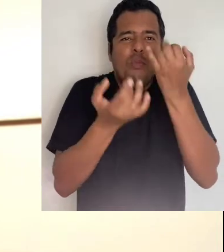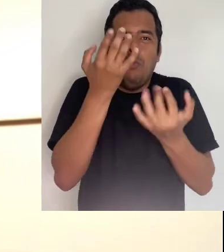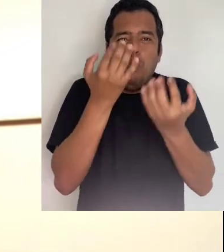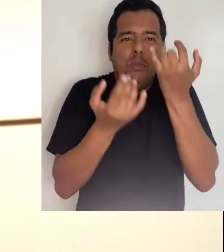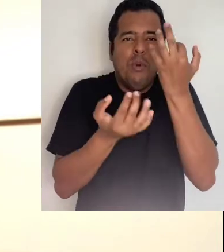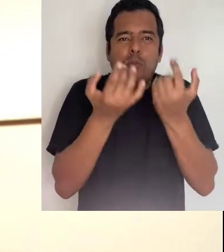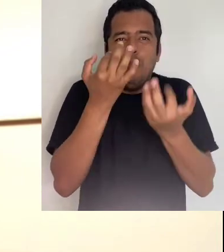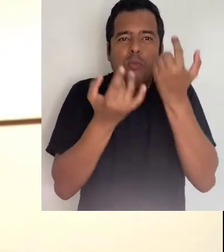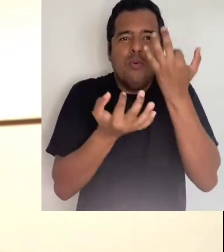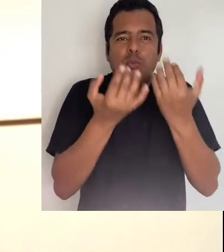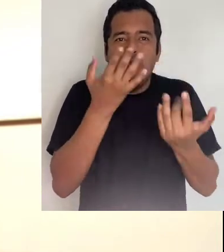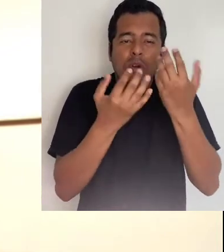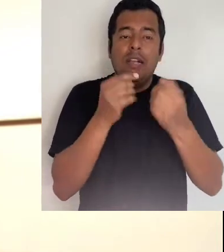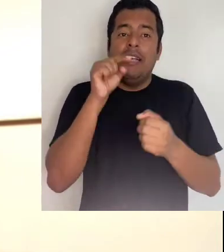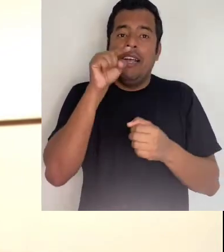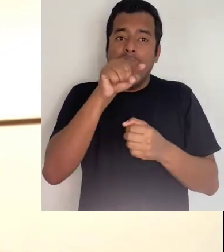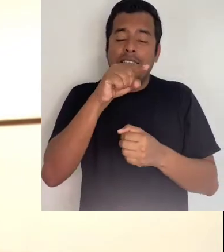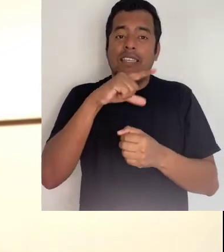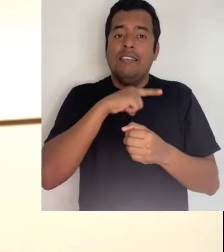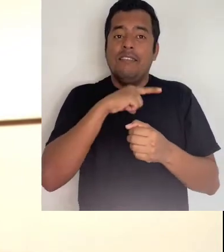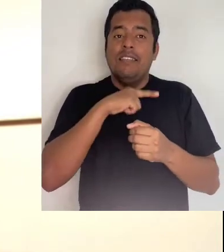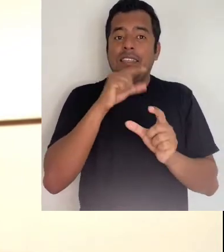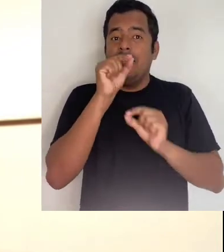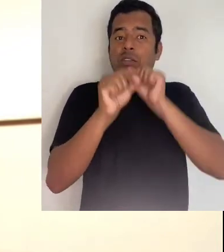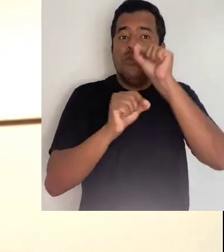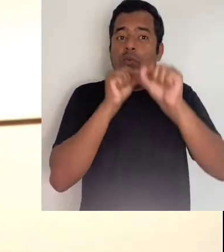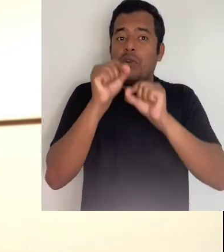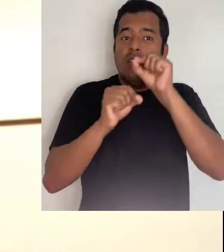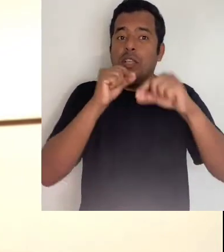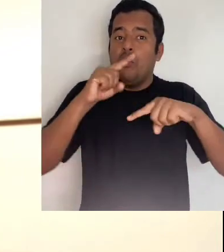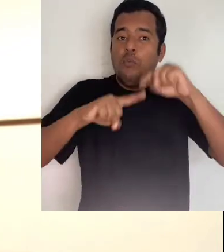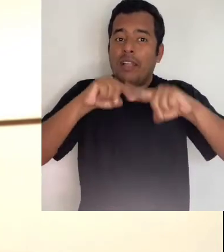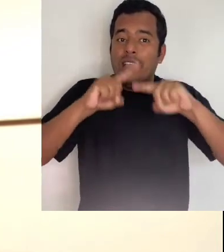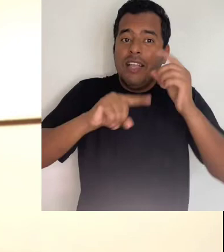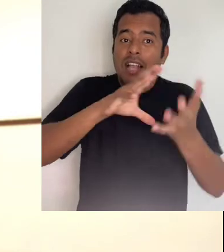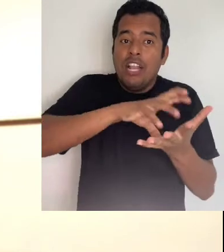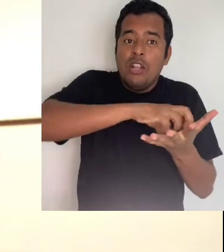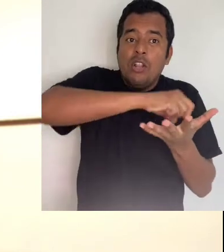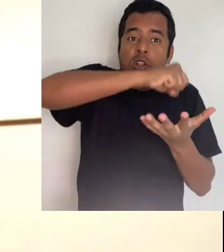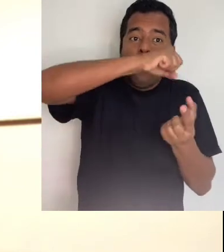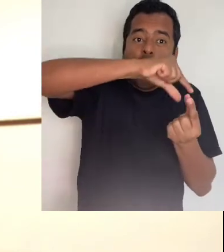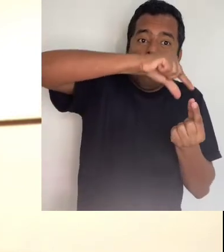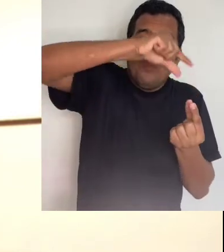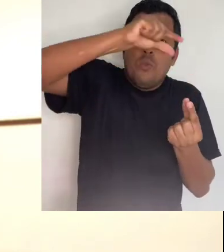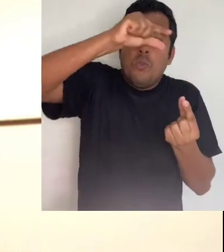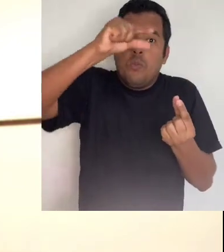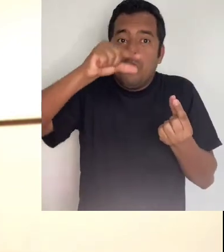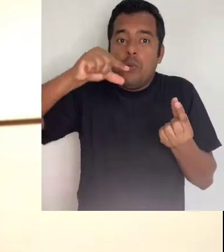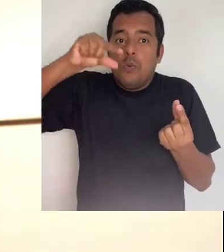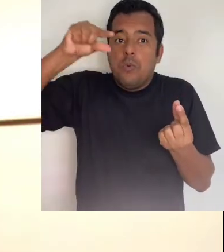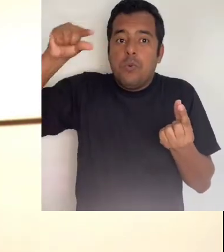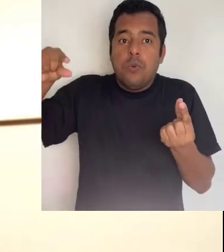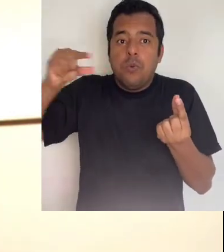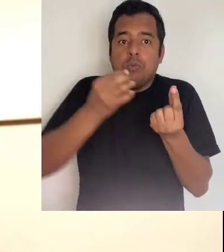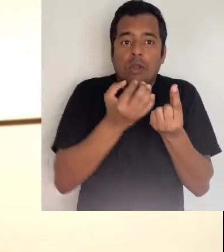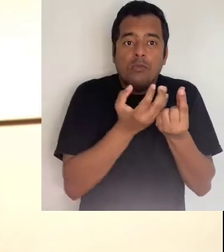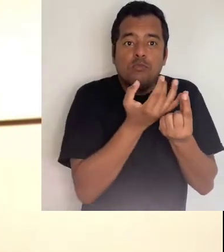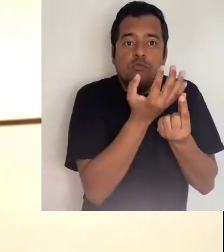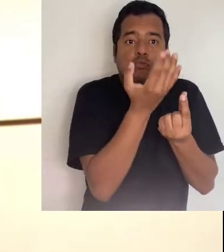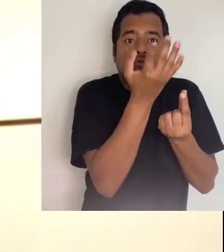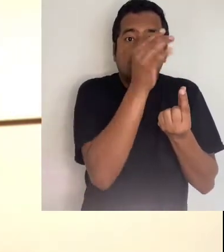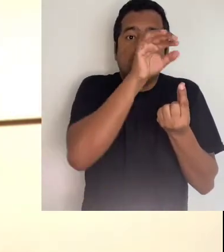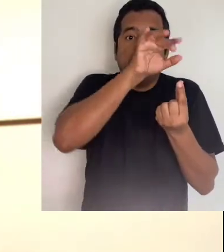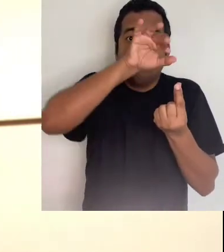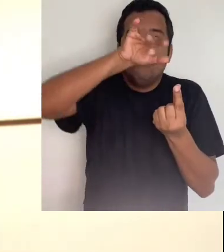começar a evaporar, né, em processo de ebulição, e aí você vai ter o material sendo destilado por esse caminho aqui.